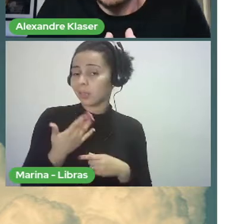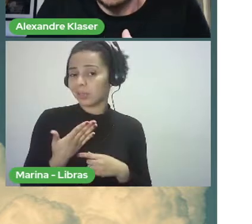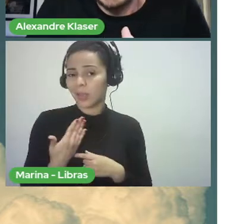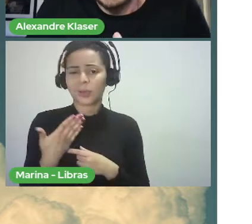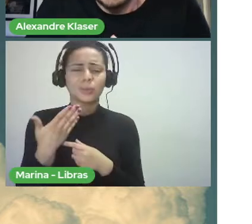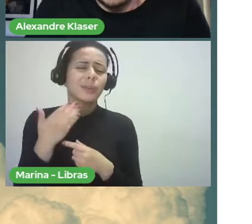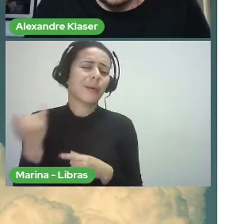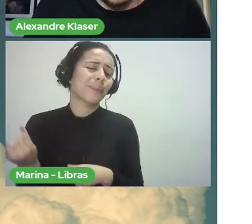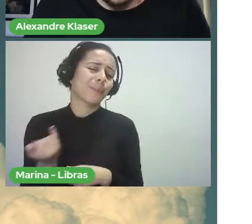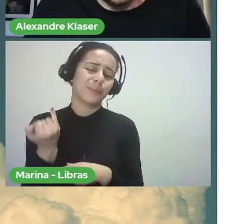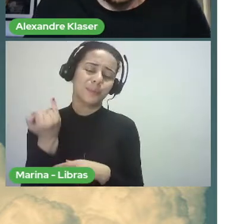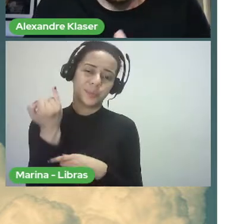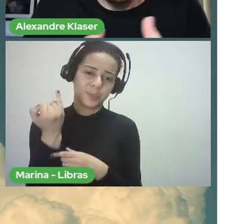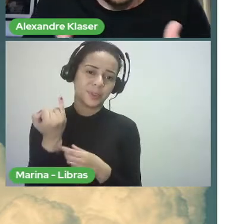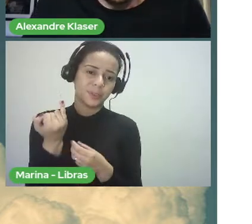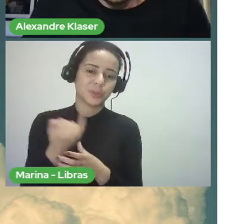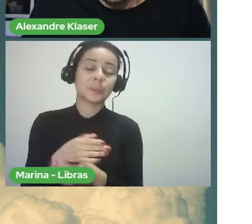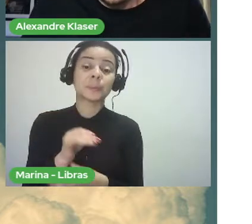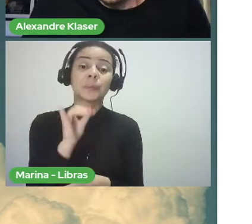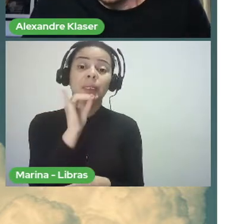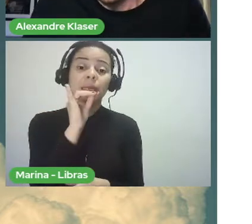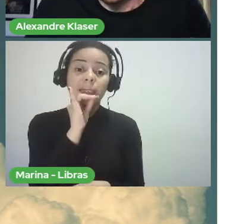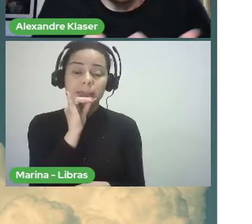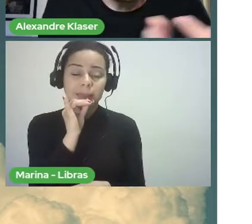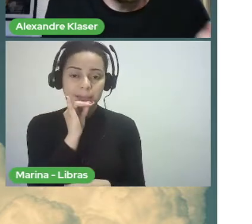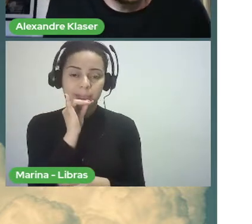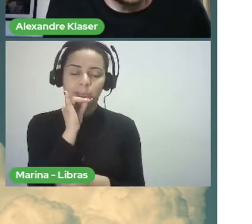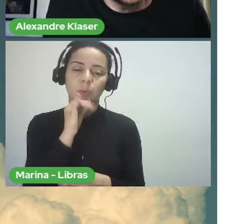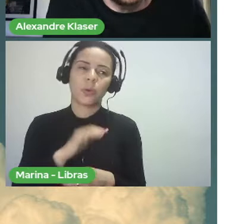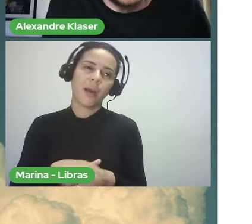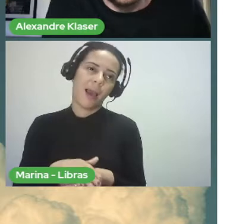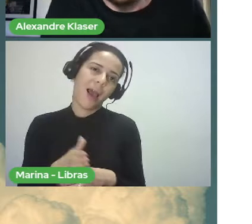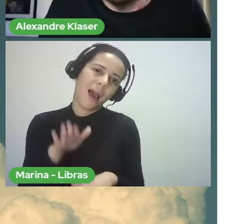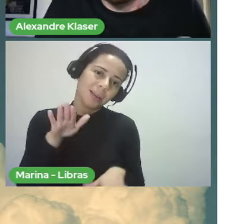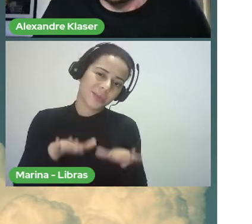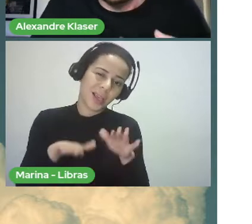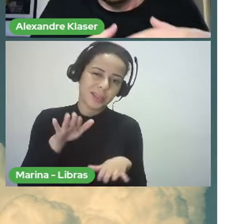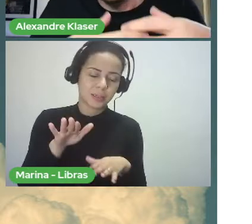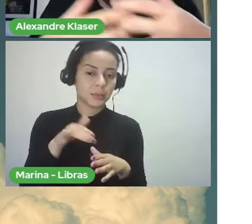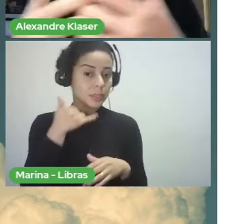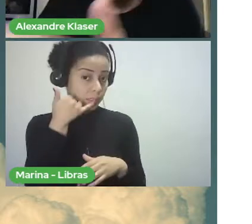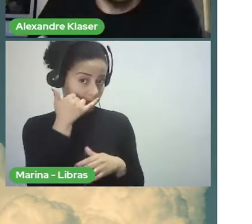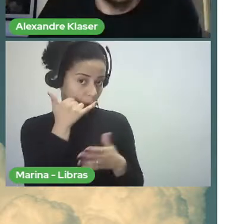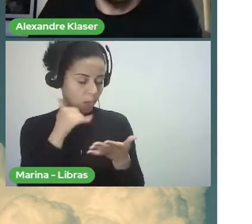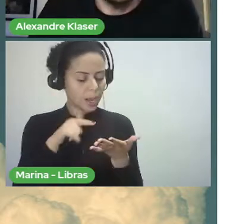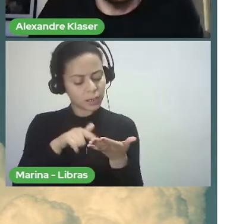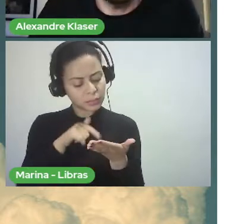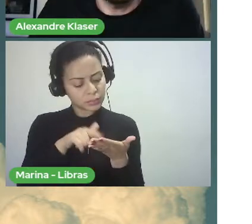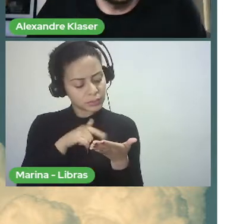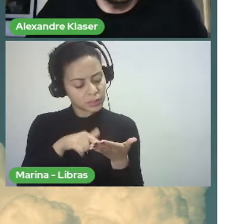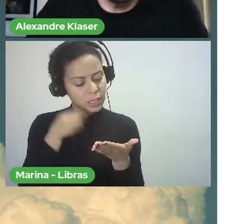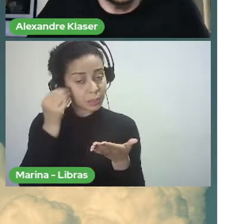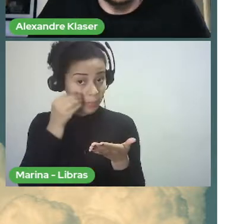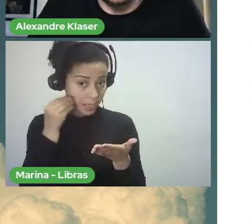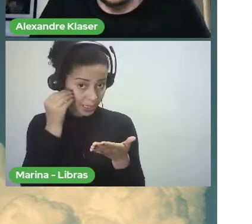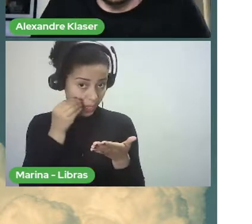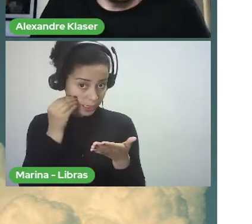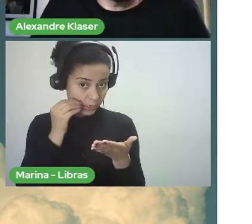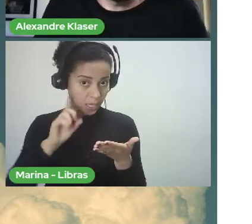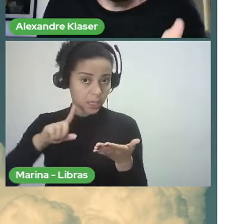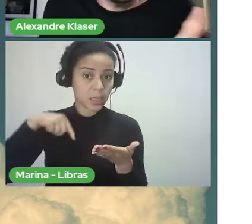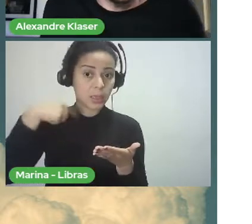Por exemplo, muitas experiências elas começam num celular, elas vão para um